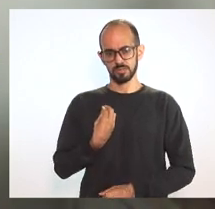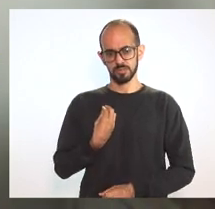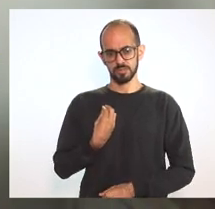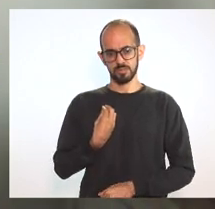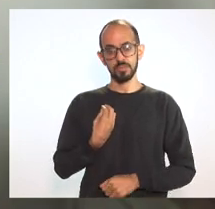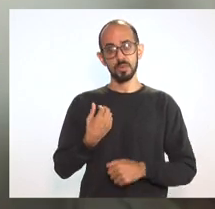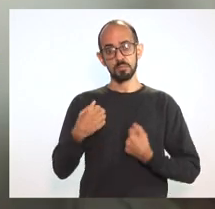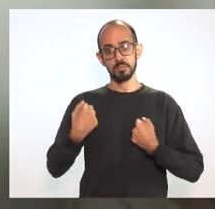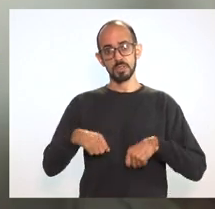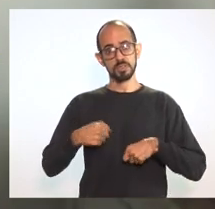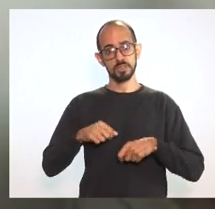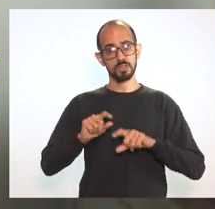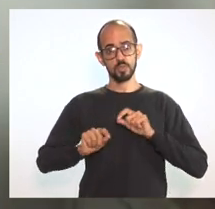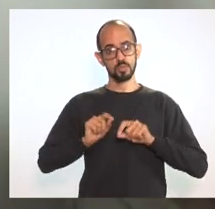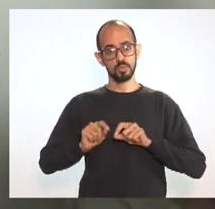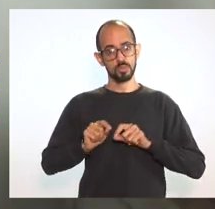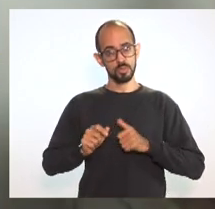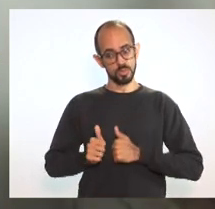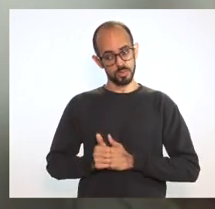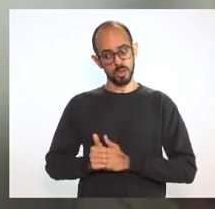tem que ser seguida.